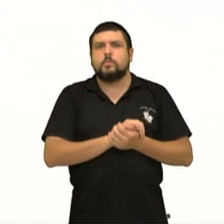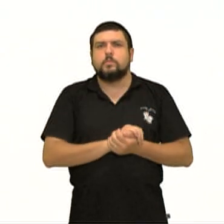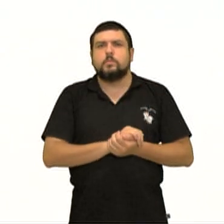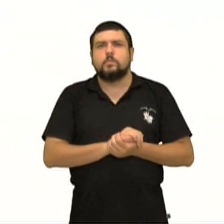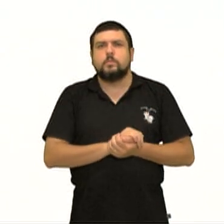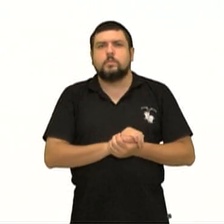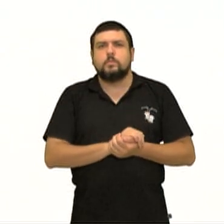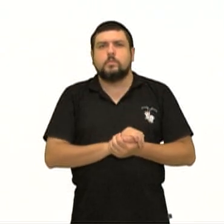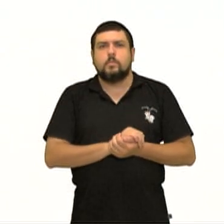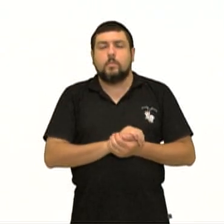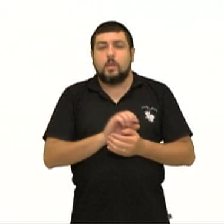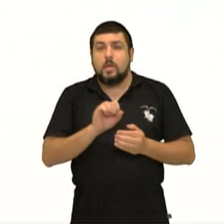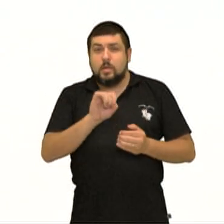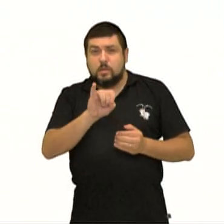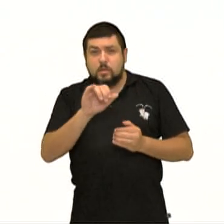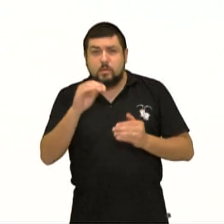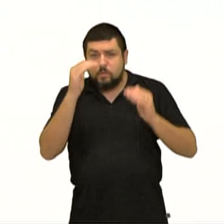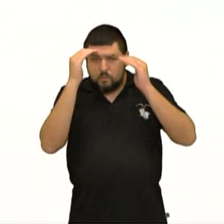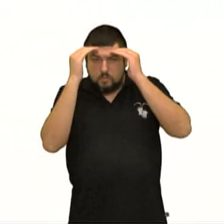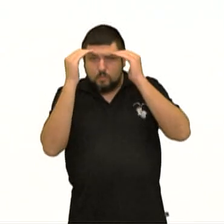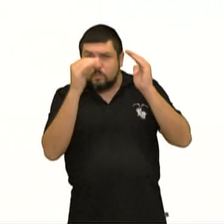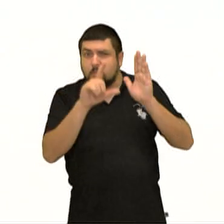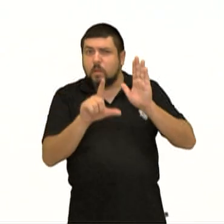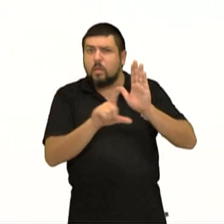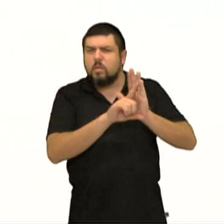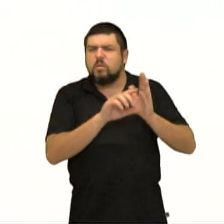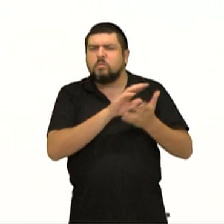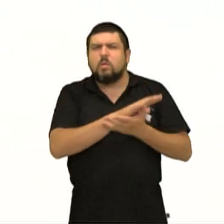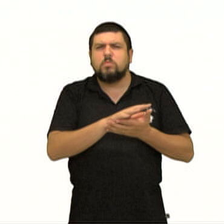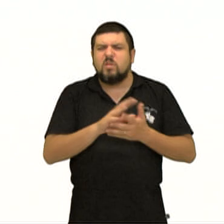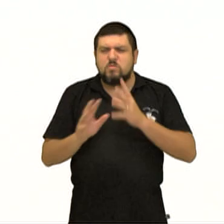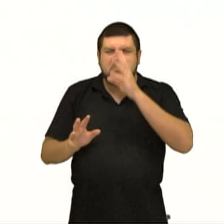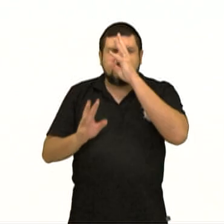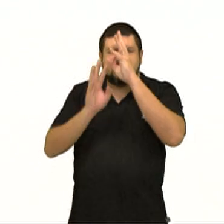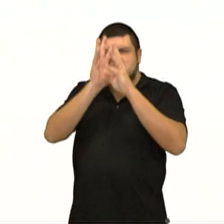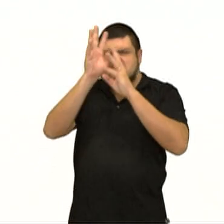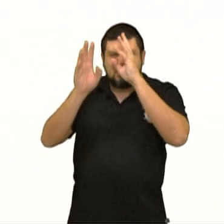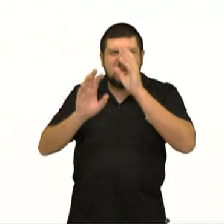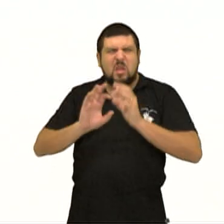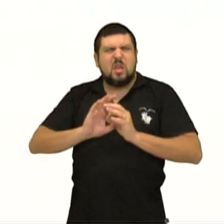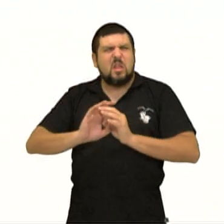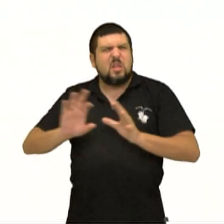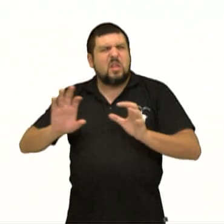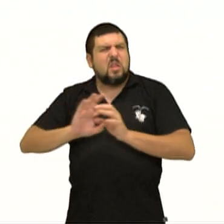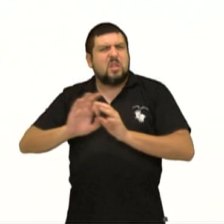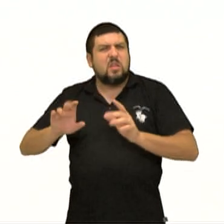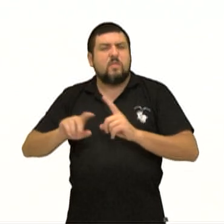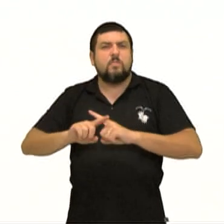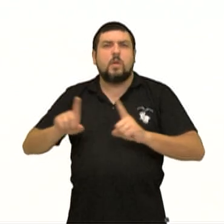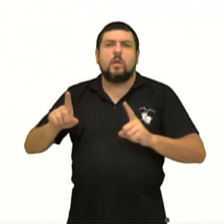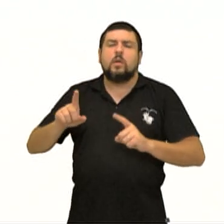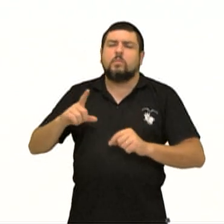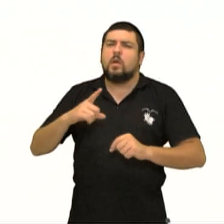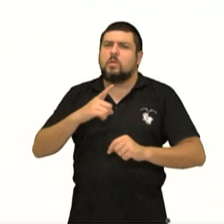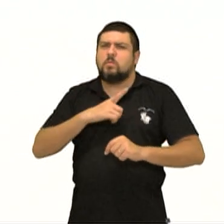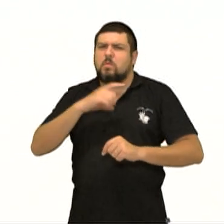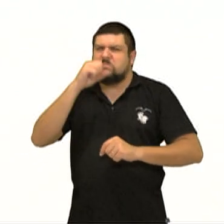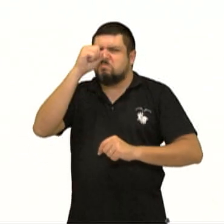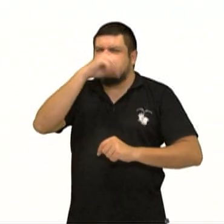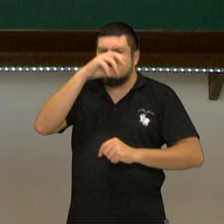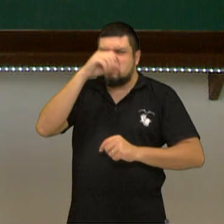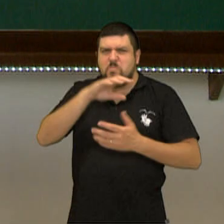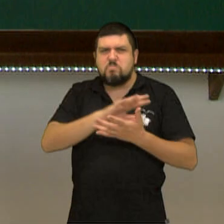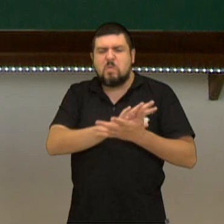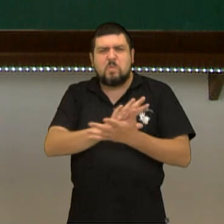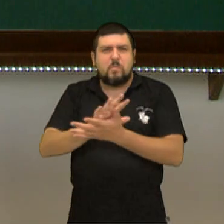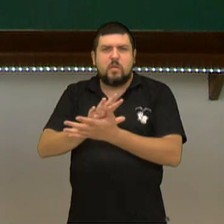Né? Por isso, se não houvesse, de fato, as leis, né, tudo seria permitido, mas nada talvez nos converia. Né? Então, isso é muito importante. A gente